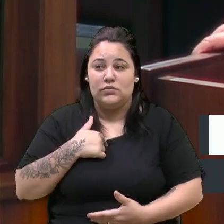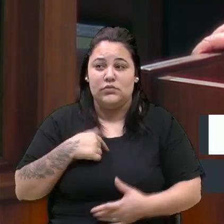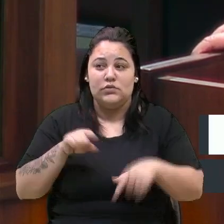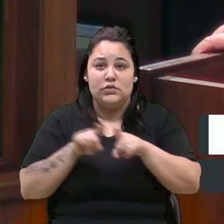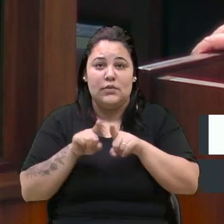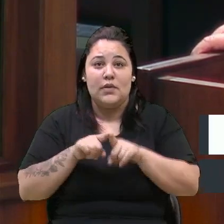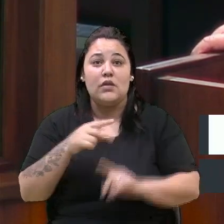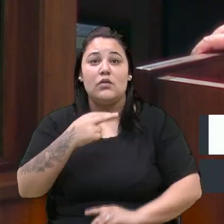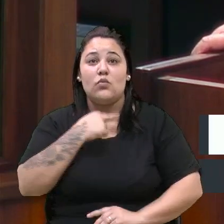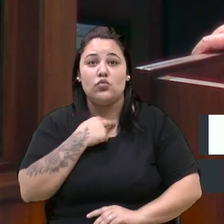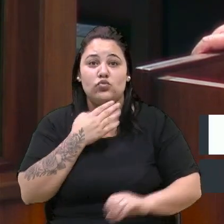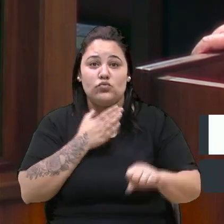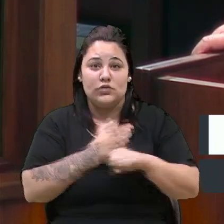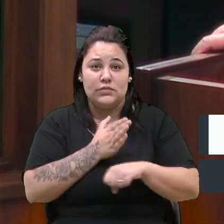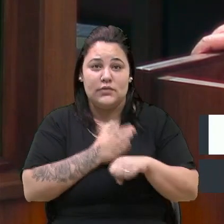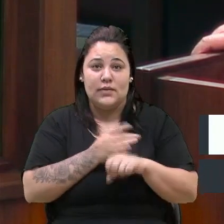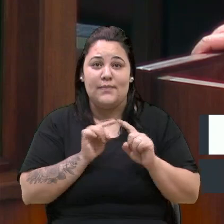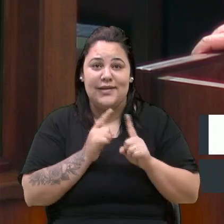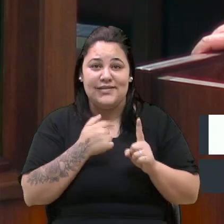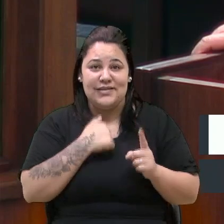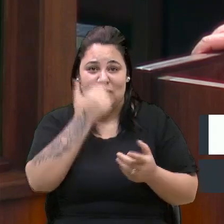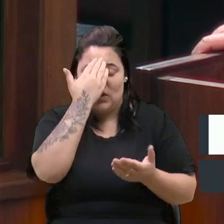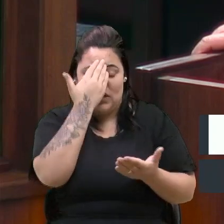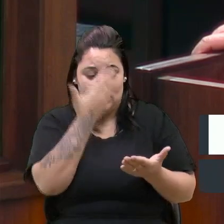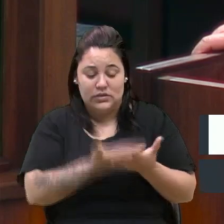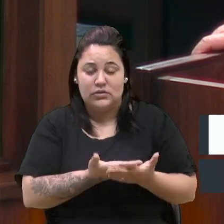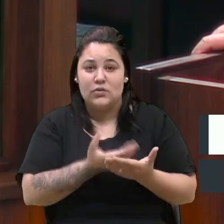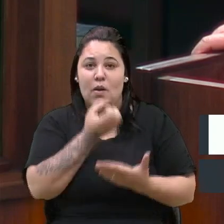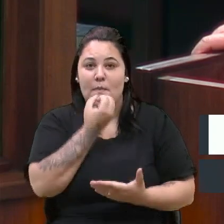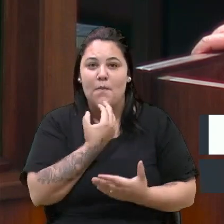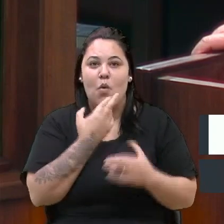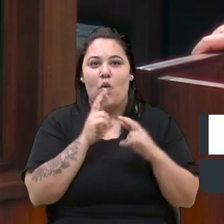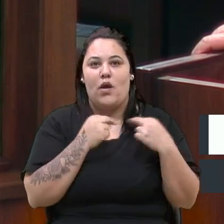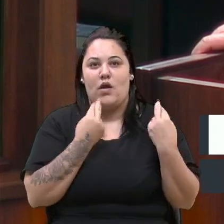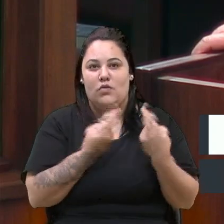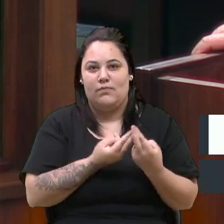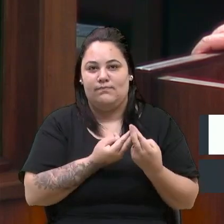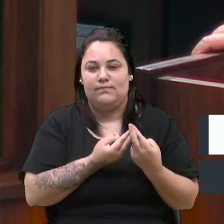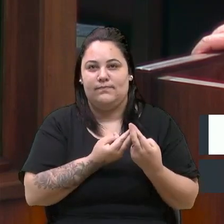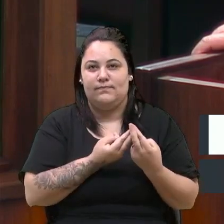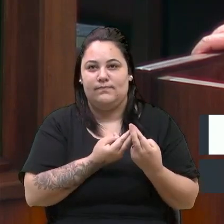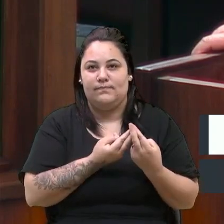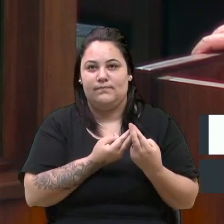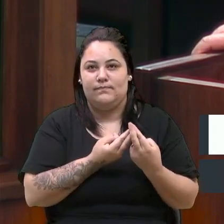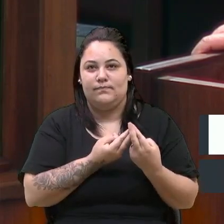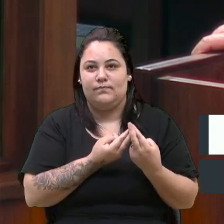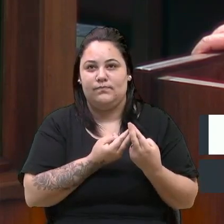eu acredito que foi uma boa reunião, apesar do tempo,